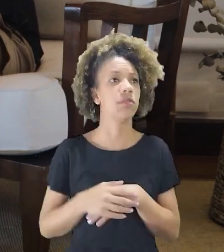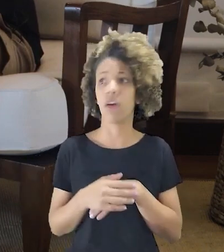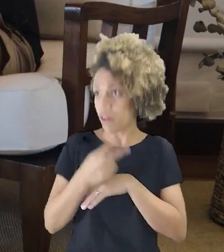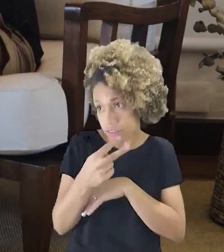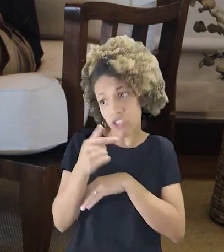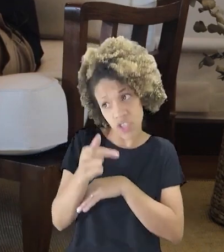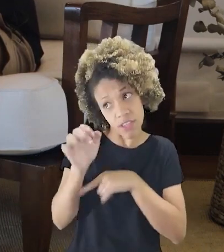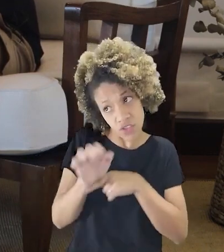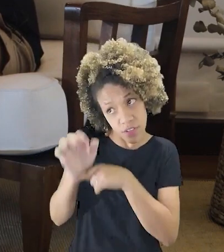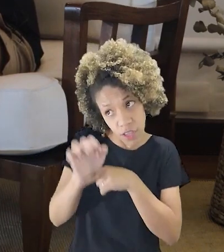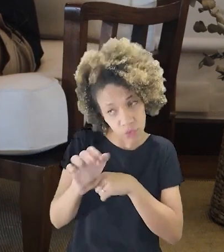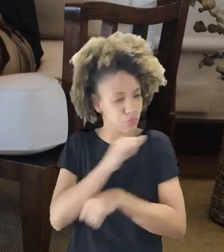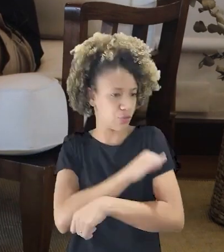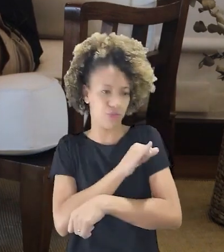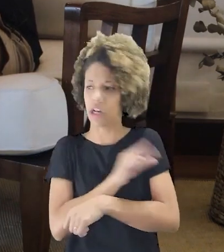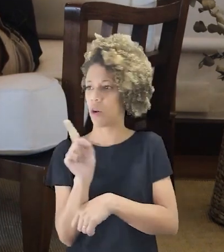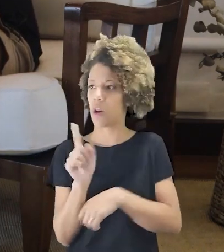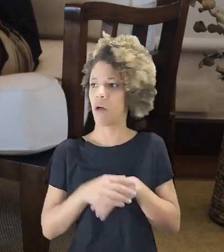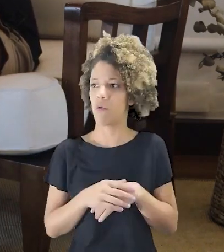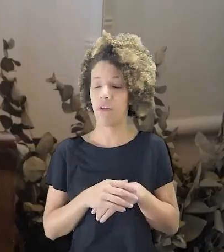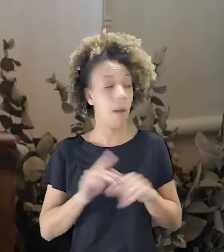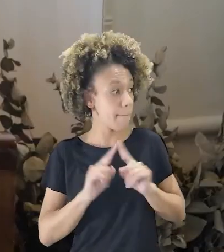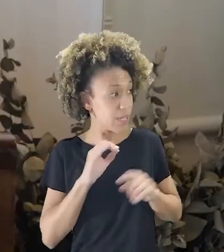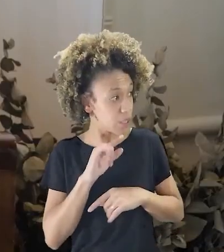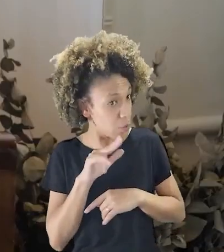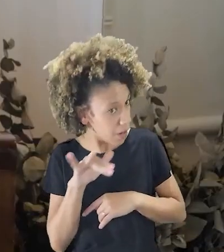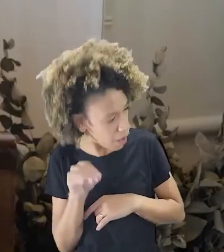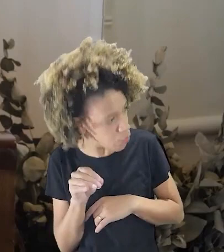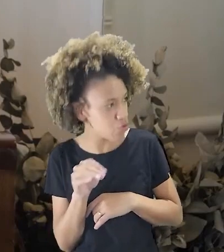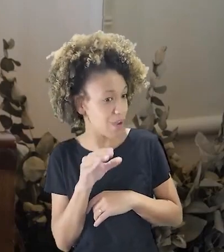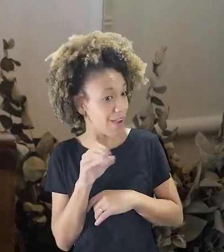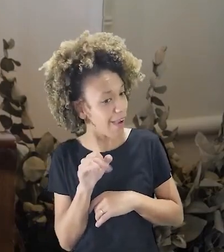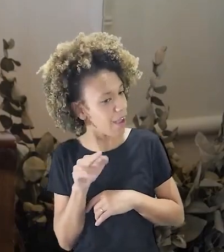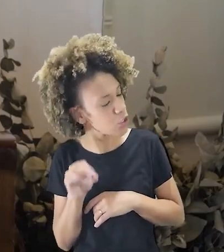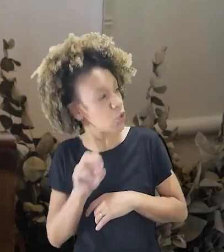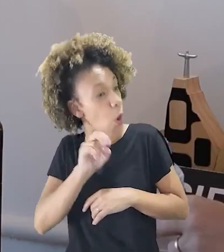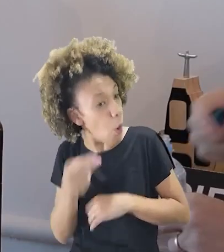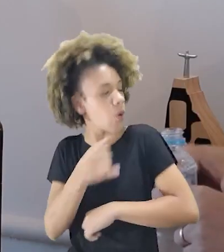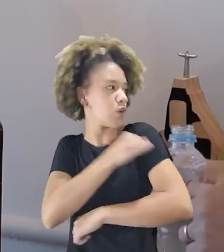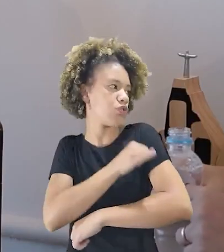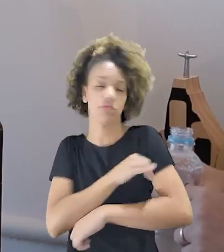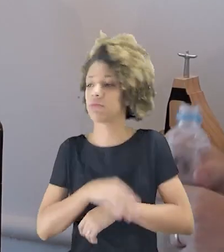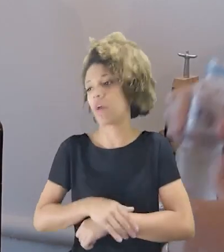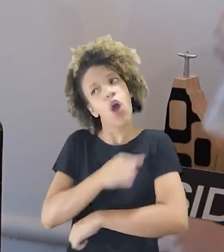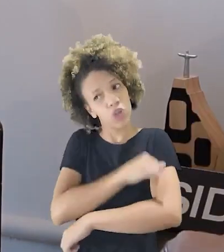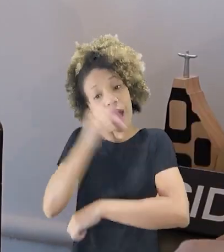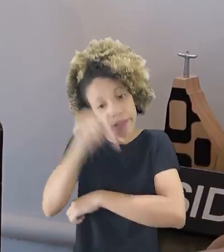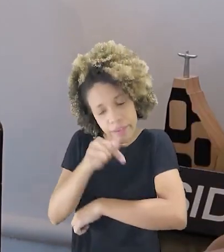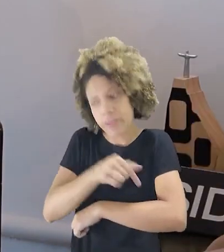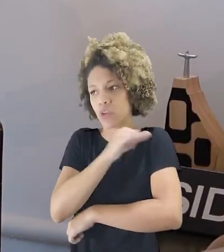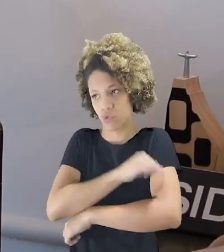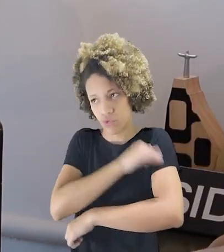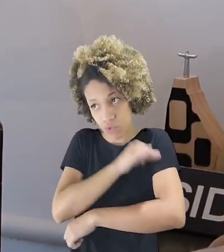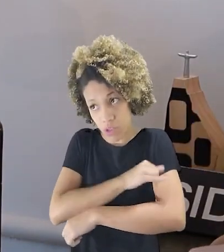estados da federação. Sim. No Rio de Janeiro, não. É assim. Mas é o Cláudio Castro ou é o Rio de Janeiro? Olha, é o Rio de Janeiro. Aqui no Rio de Janeiro, a